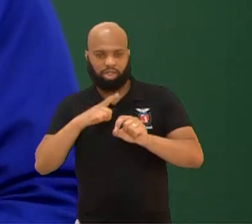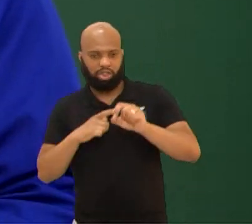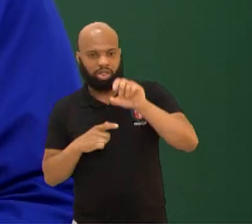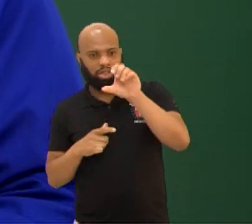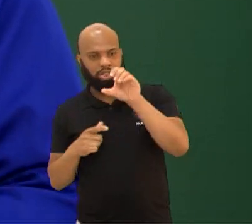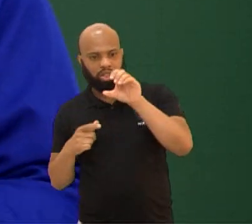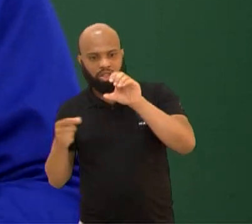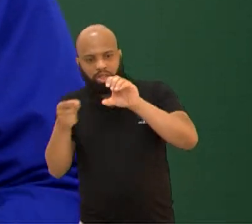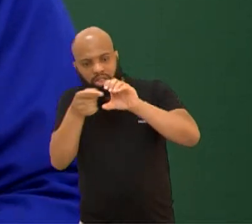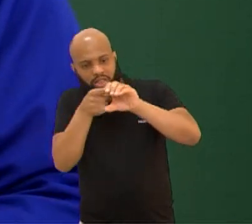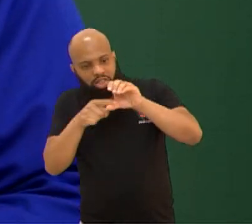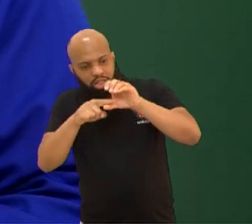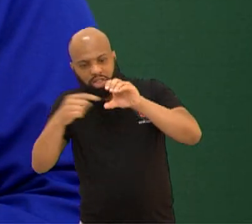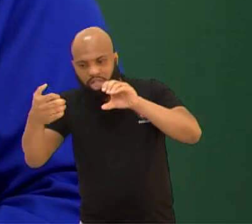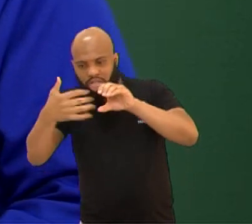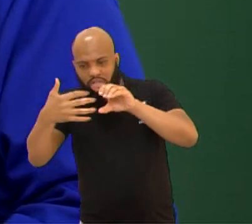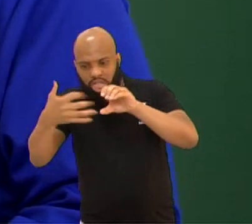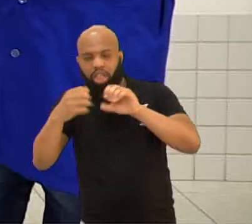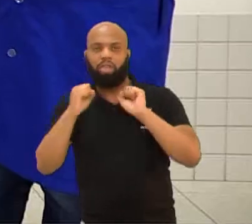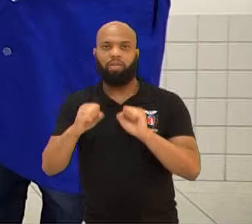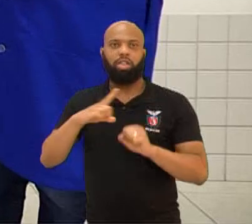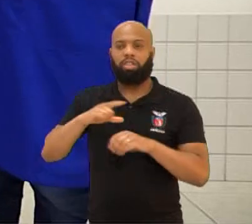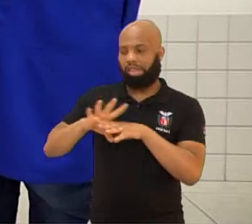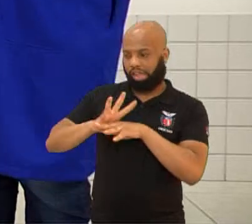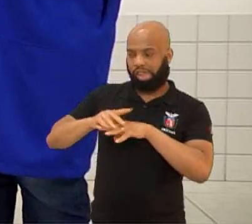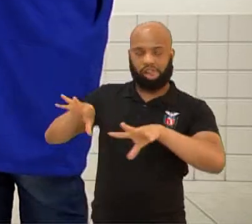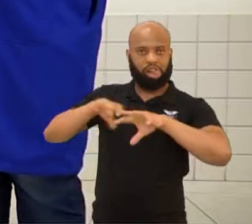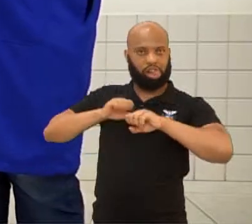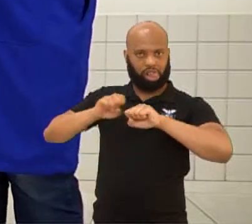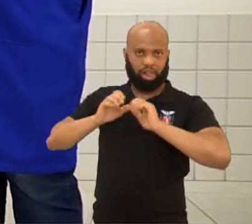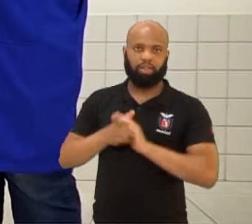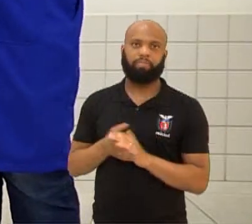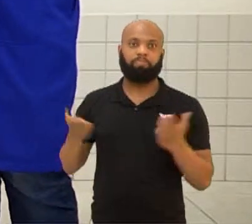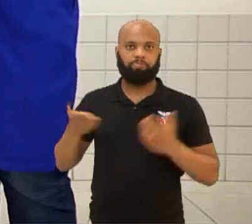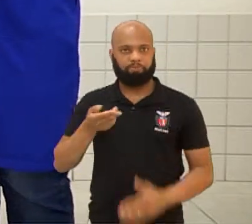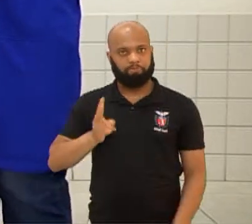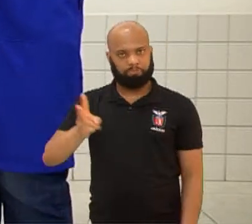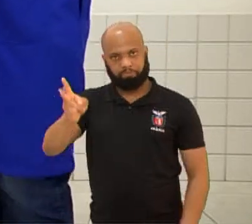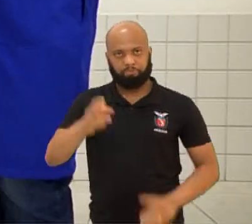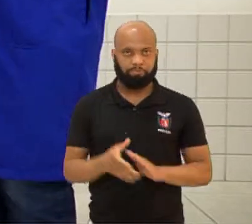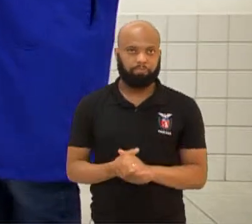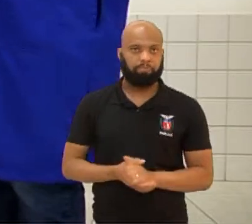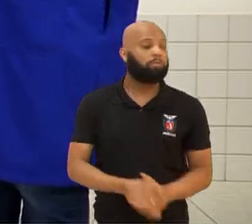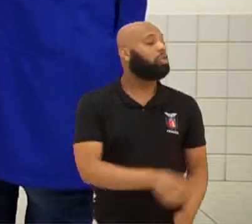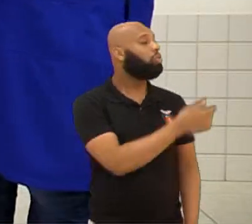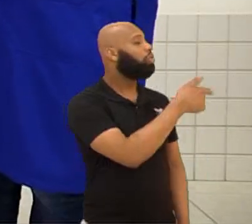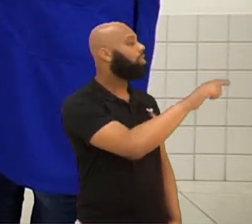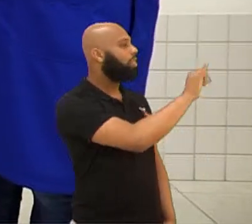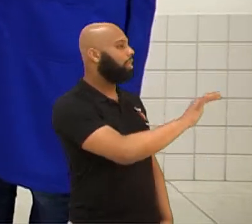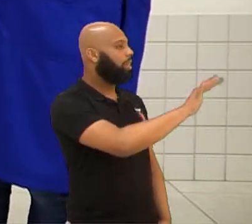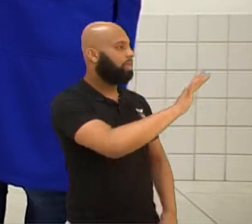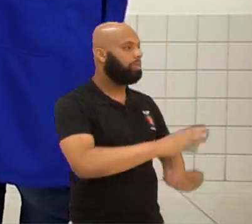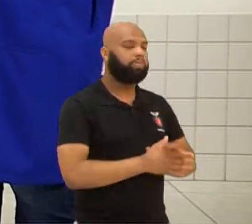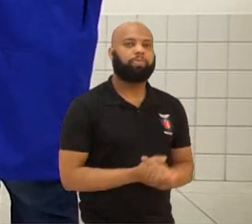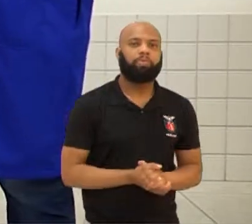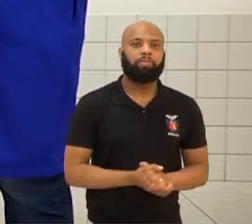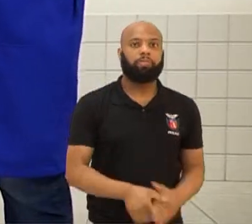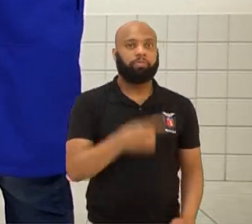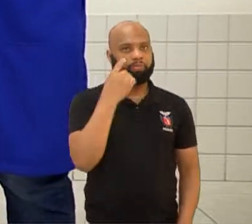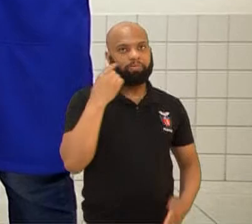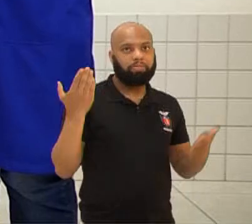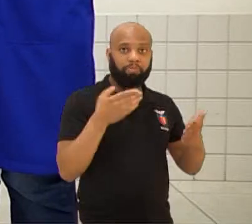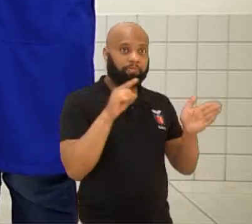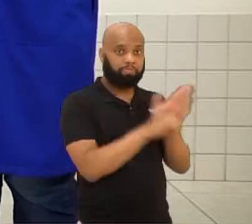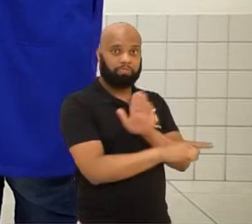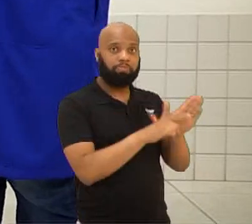alguns micro-organismos e causar doenças no indivíduo, tá? Então, vamos lá prosseguindo, professor? Vamos lá para a próxima imagem, então? Então aqui, um quiz para